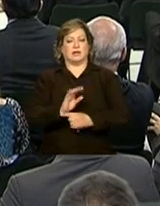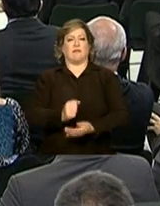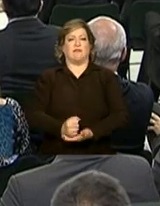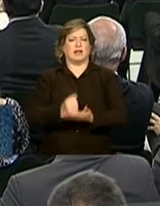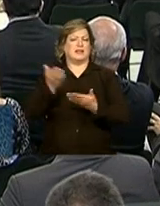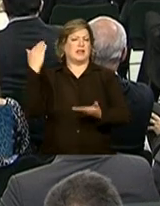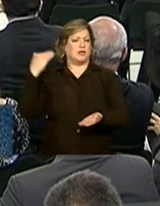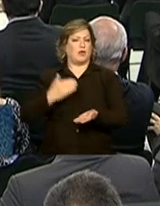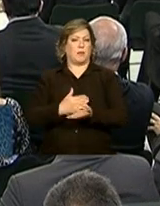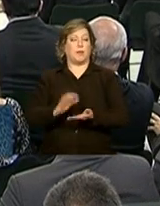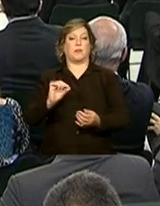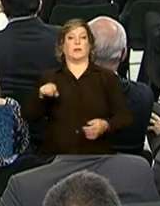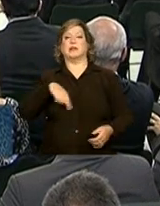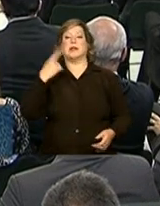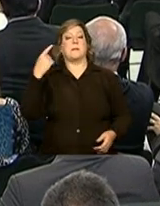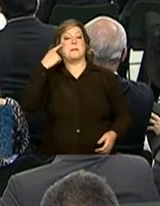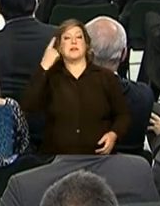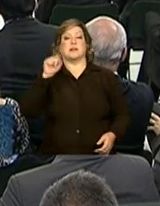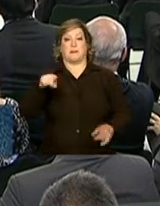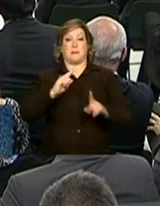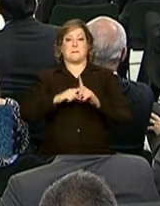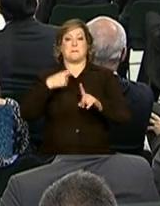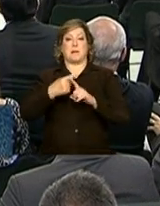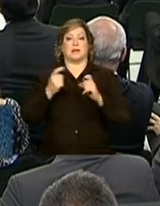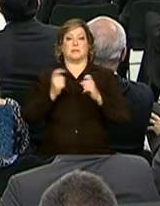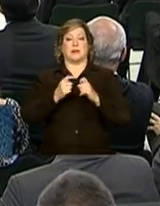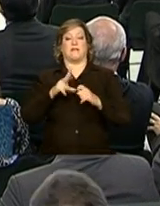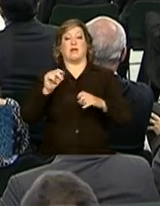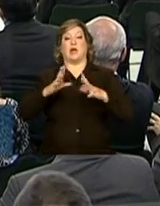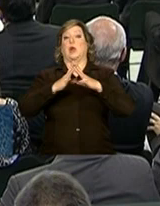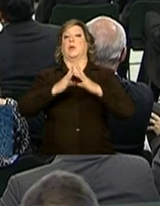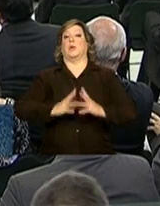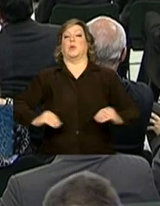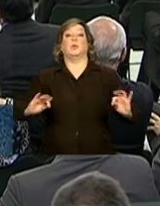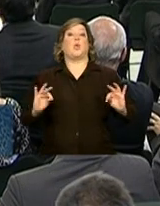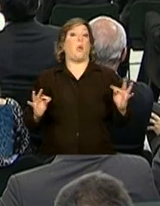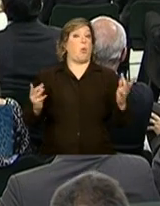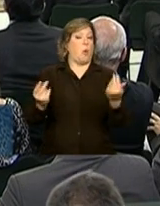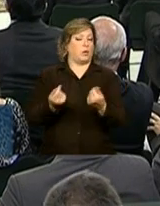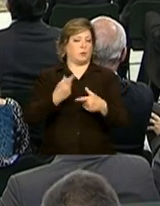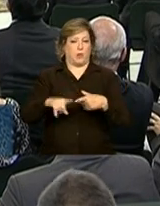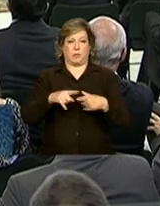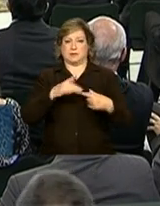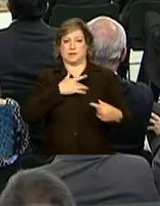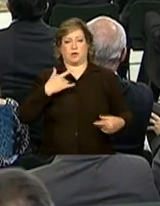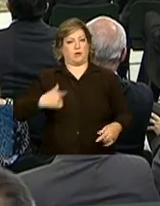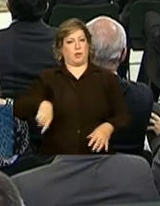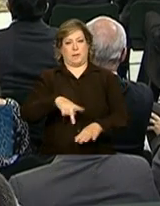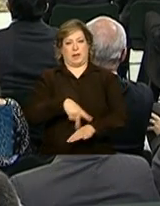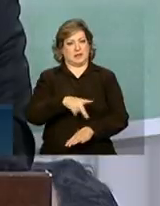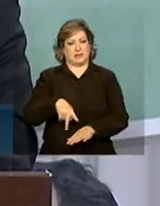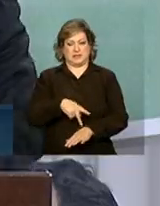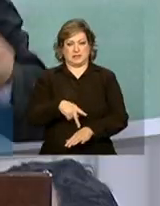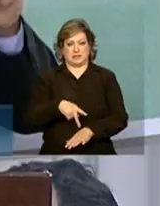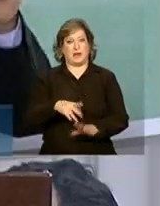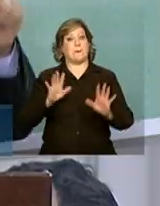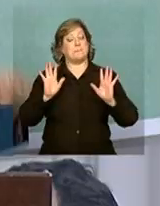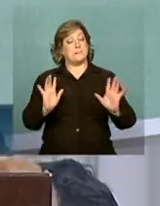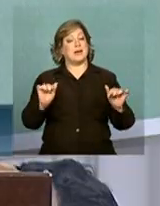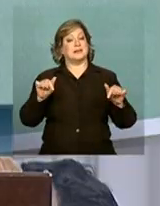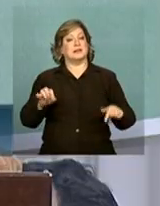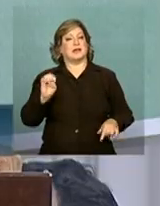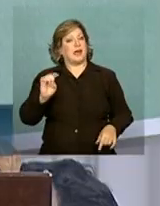começo, que o Mais Médicos vai resolver todos os problemas de saúde do nosso país. Mas é um